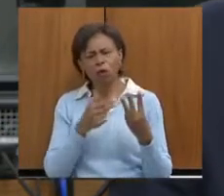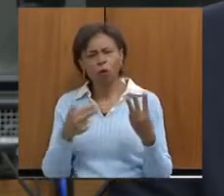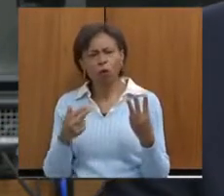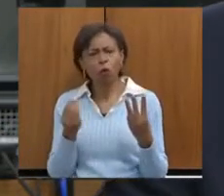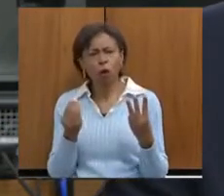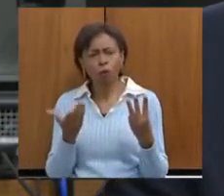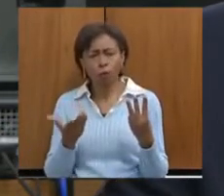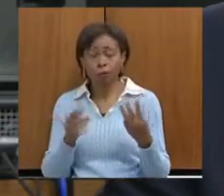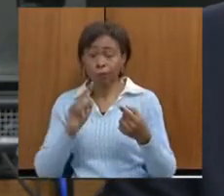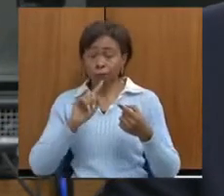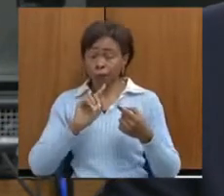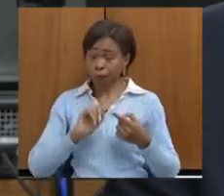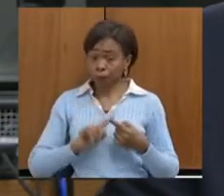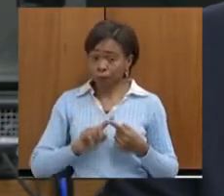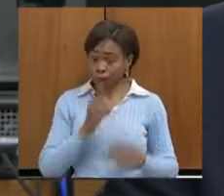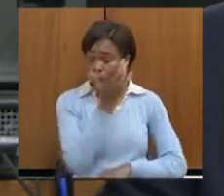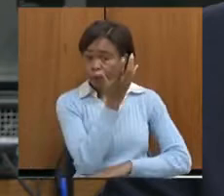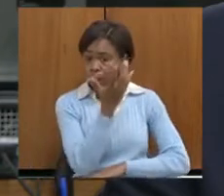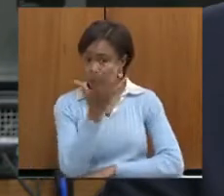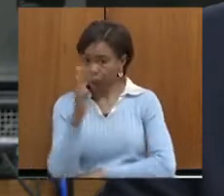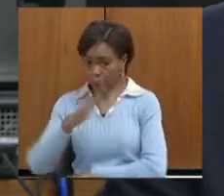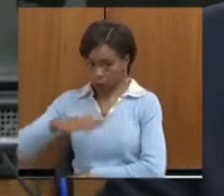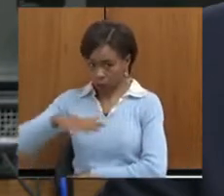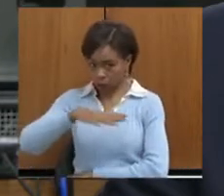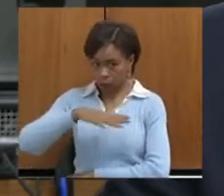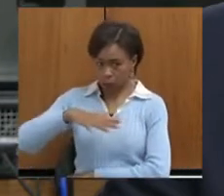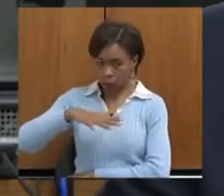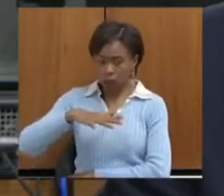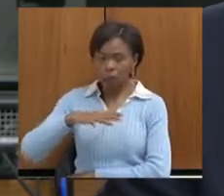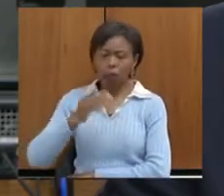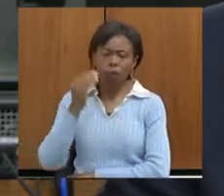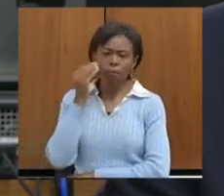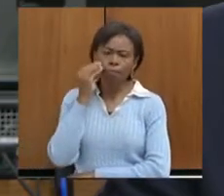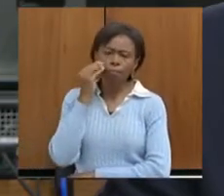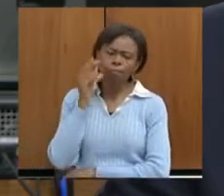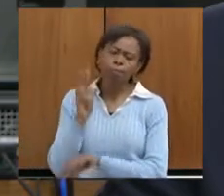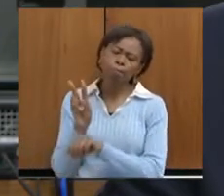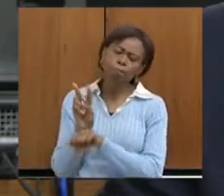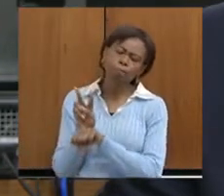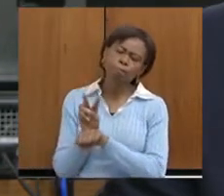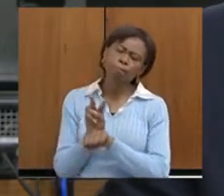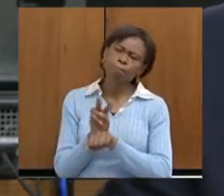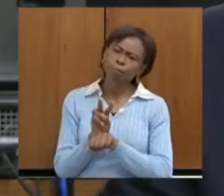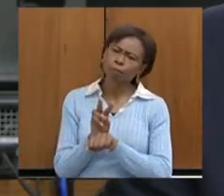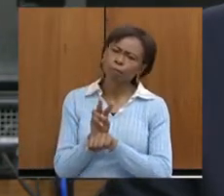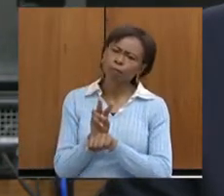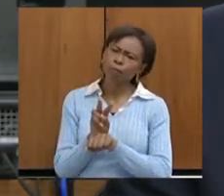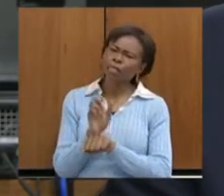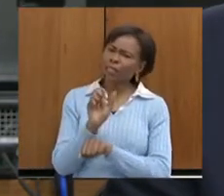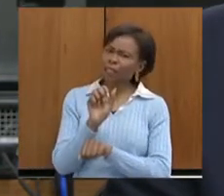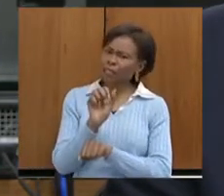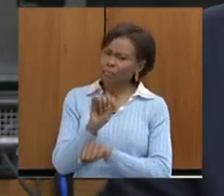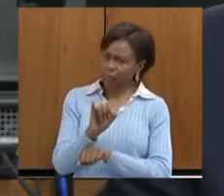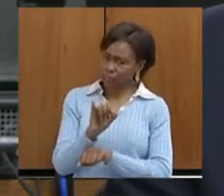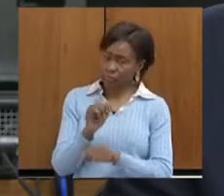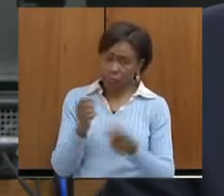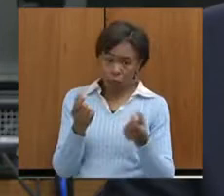no Pilar ambiental a gente tentaria Verificar se os recursos repassados